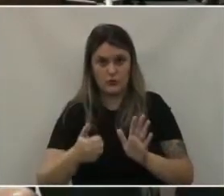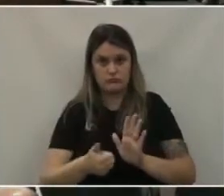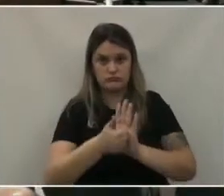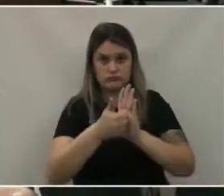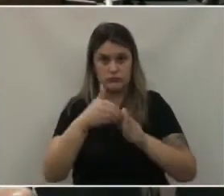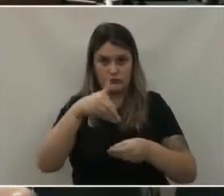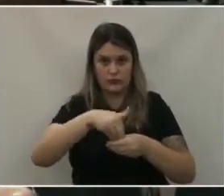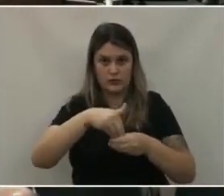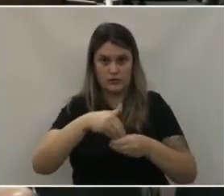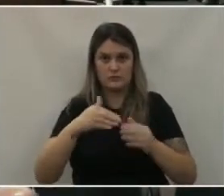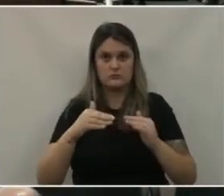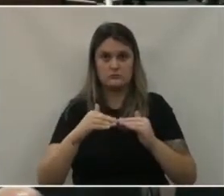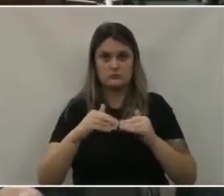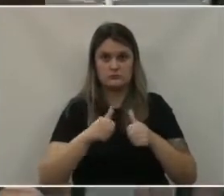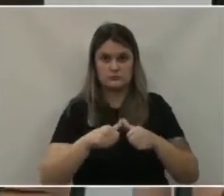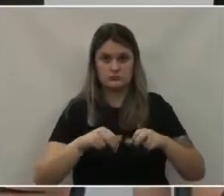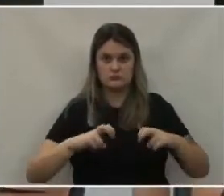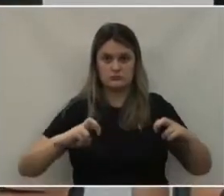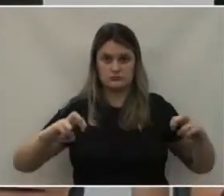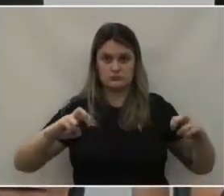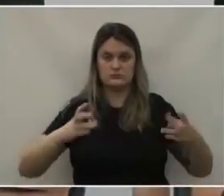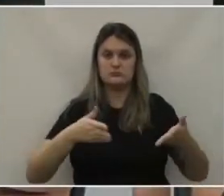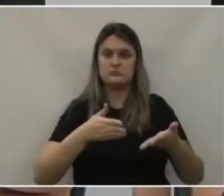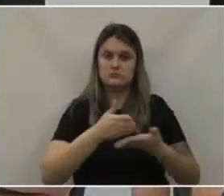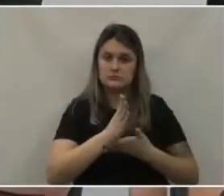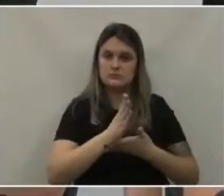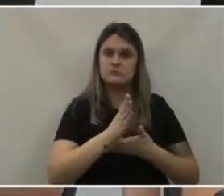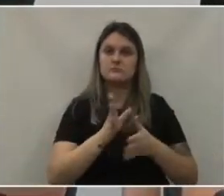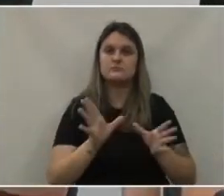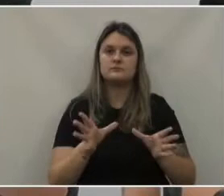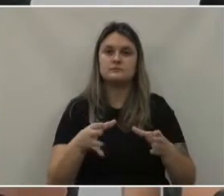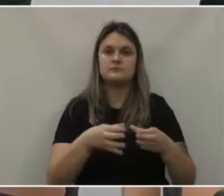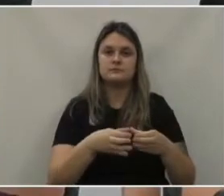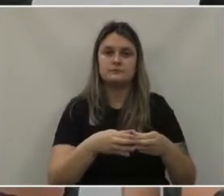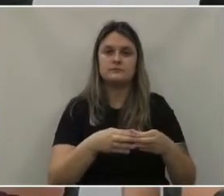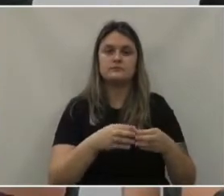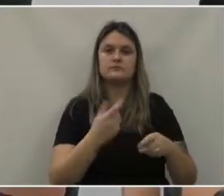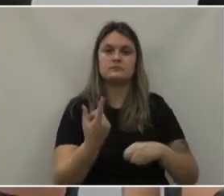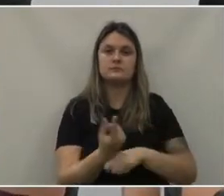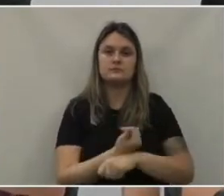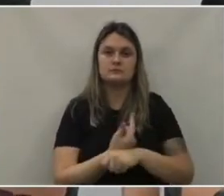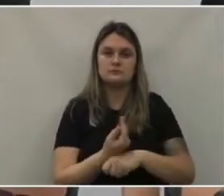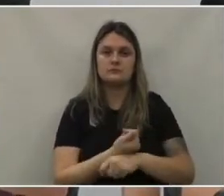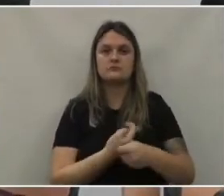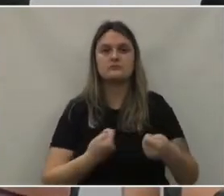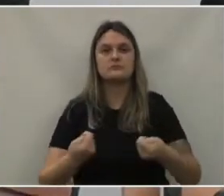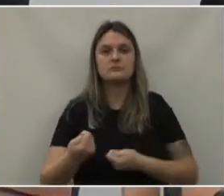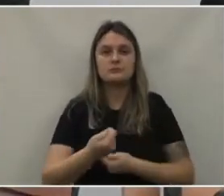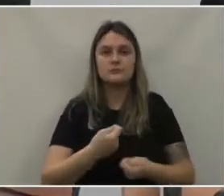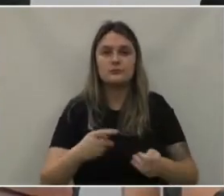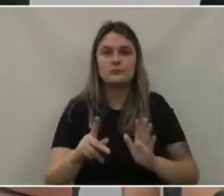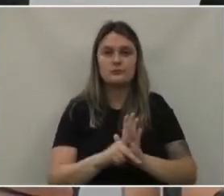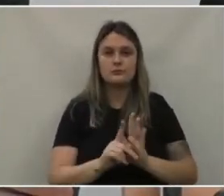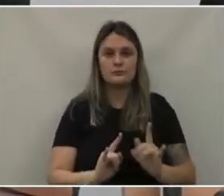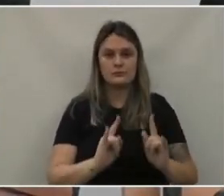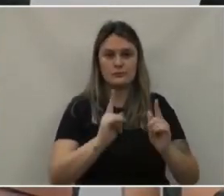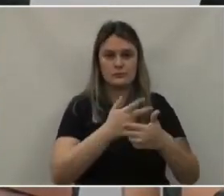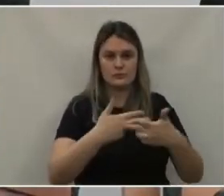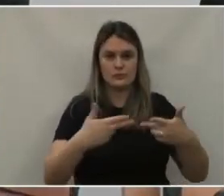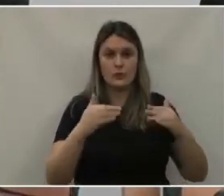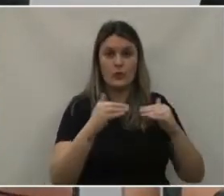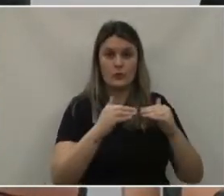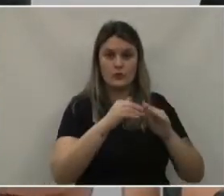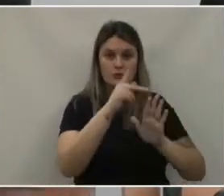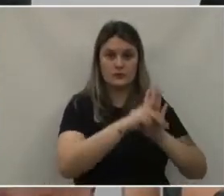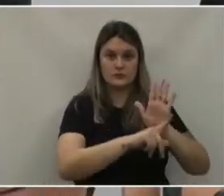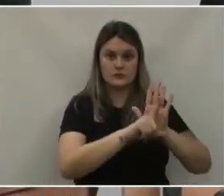aprovam, permaneçam como estão. Aprovado o parecer fundamentado da Comissão de Finanças, Orçamento e Patrimônio, favorável ao projeto